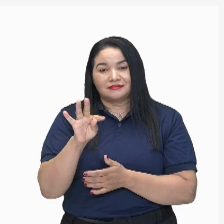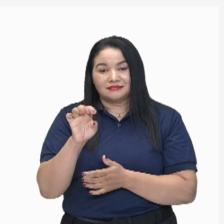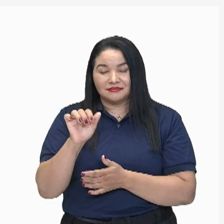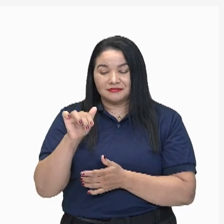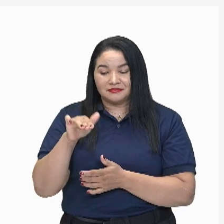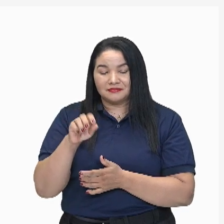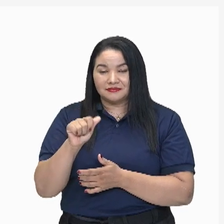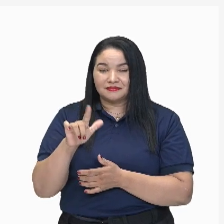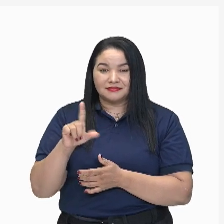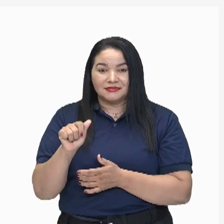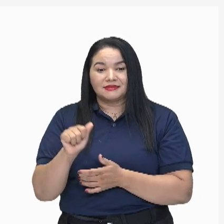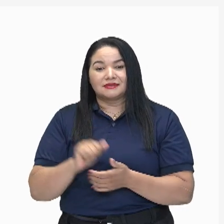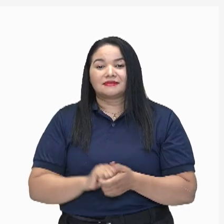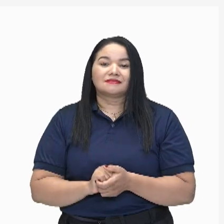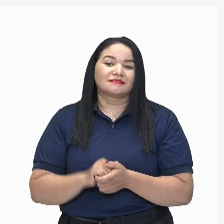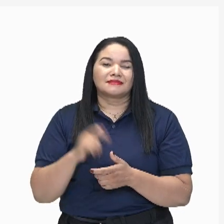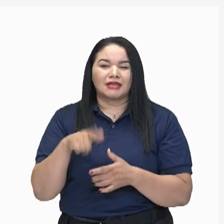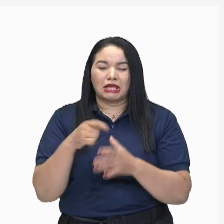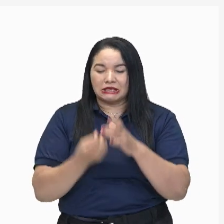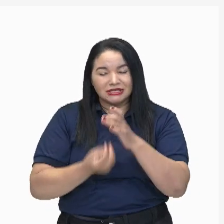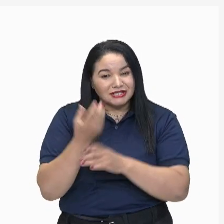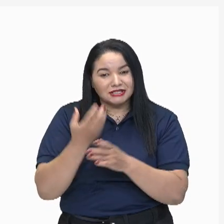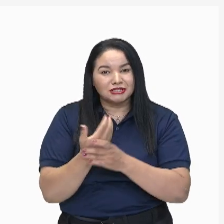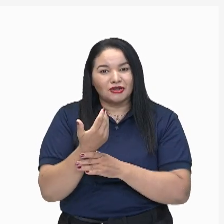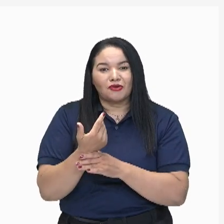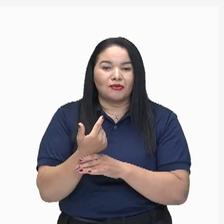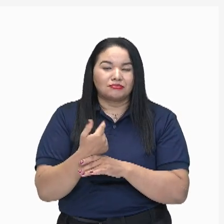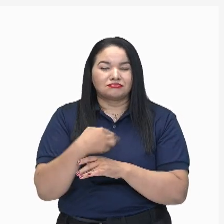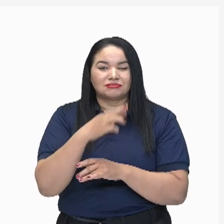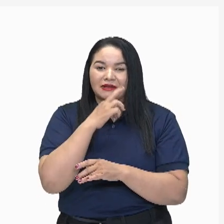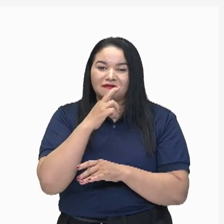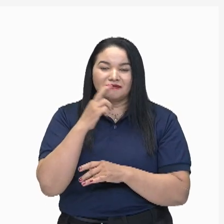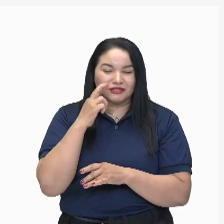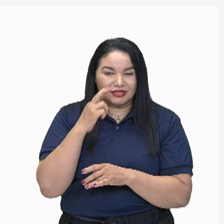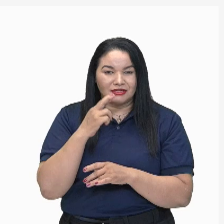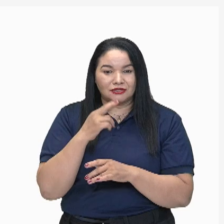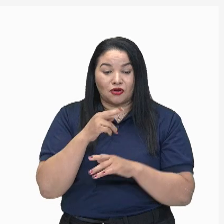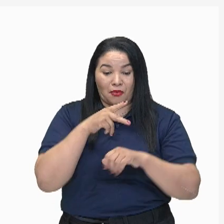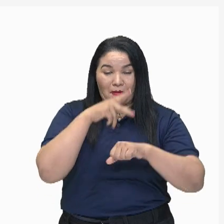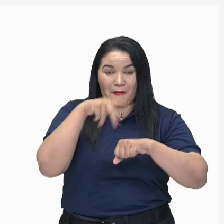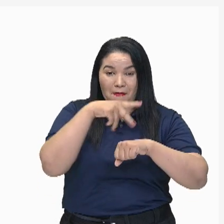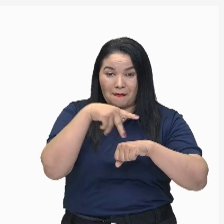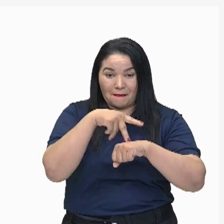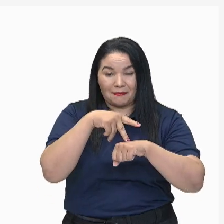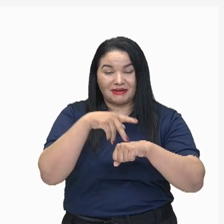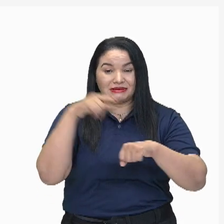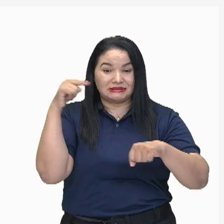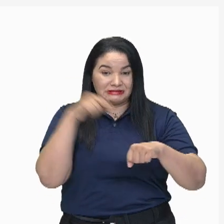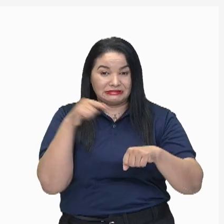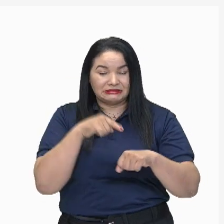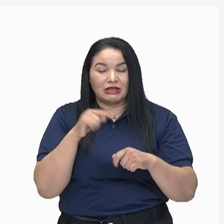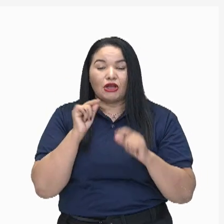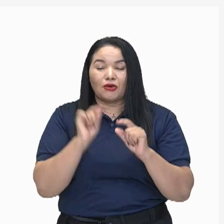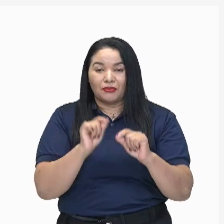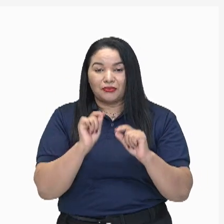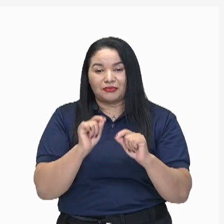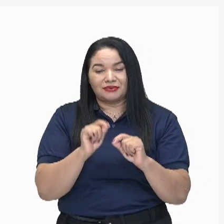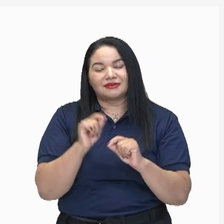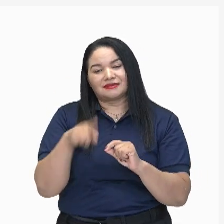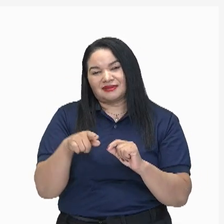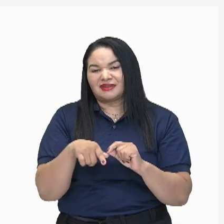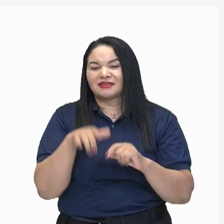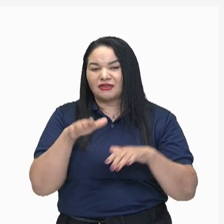que criou o refrigerante, como se dissesse. Esse país, esse refrigerante que está na figura desse país, também